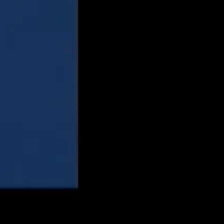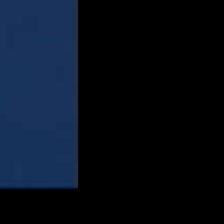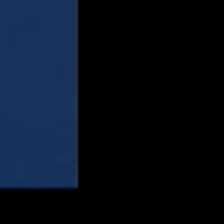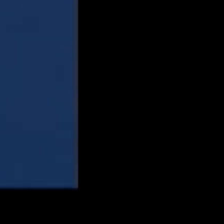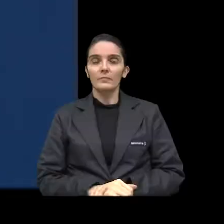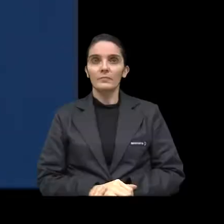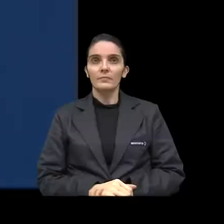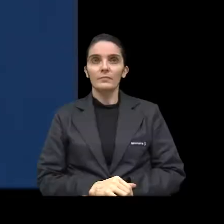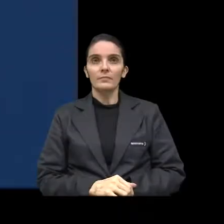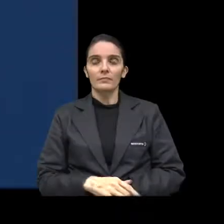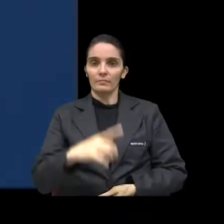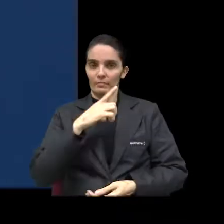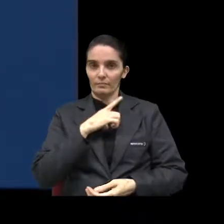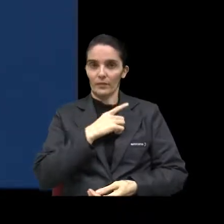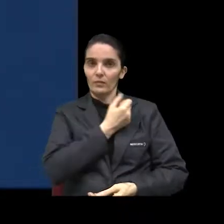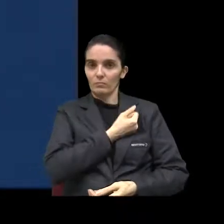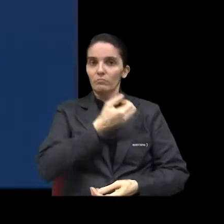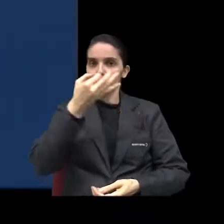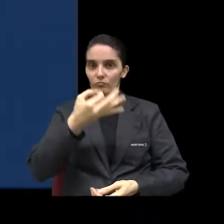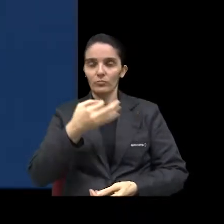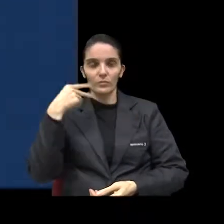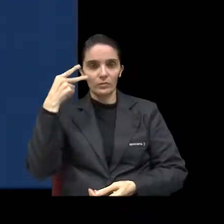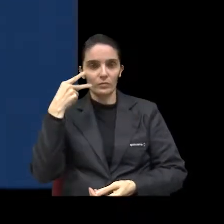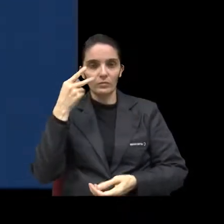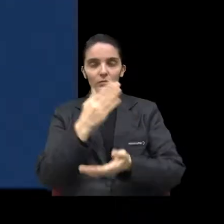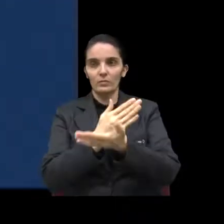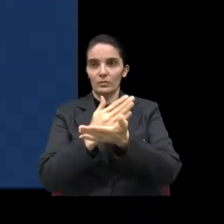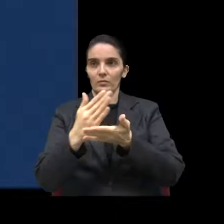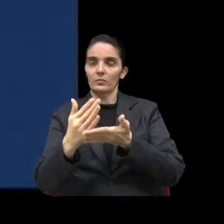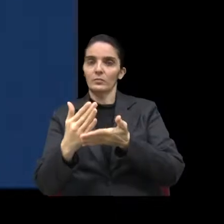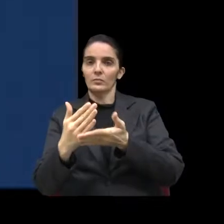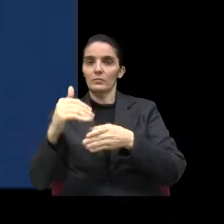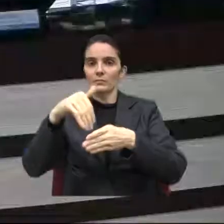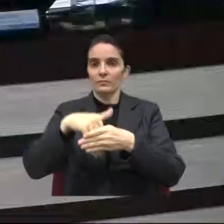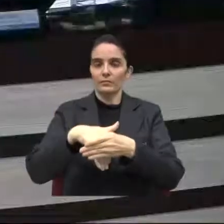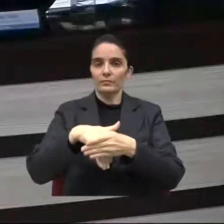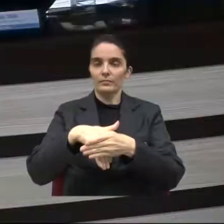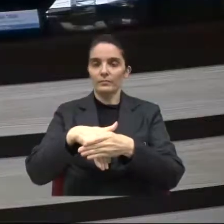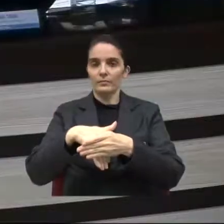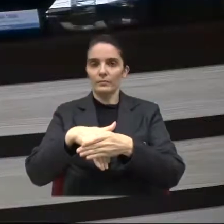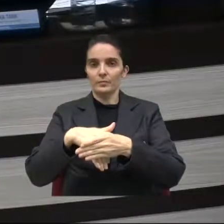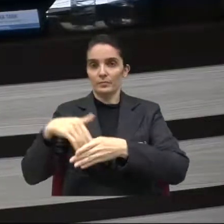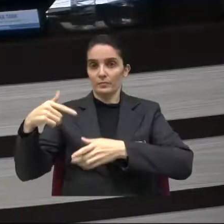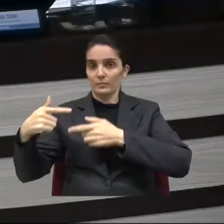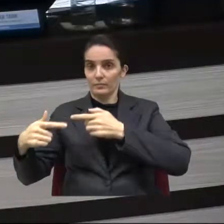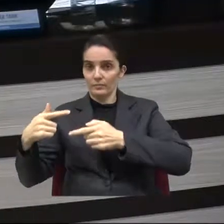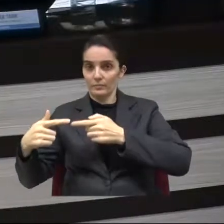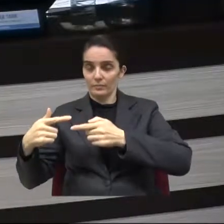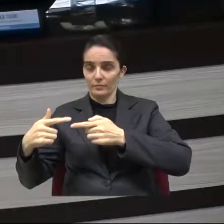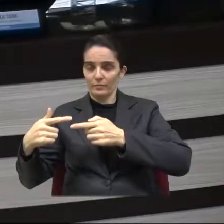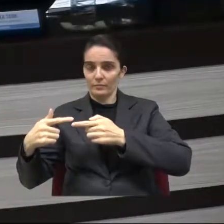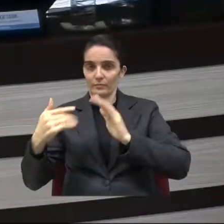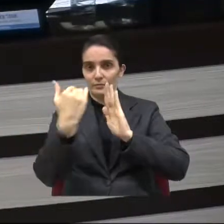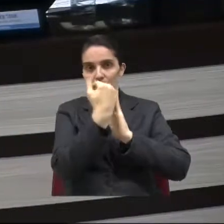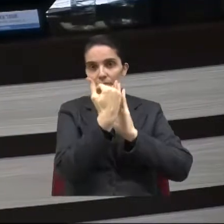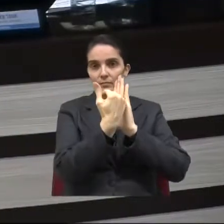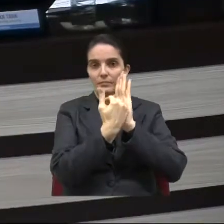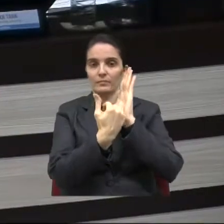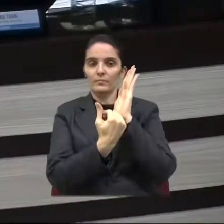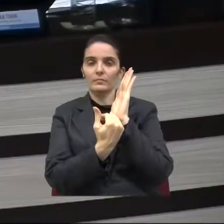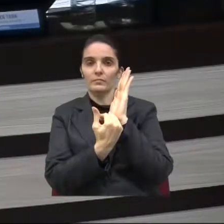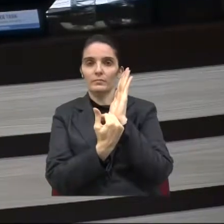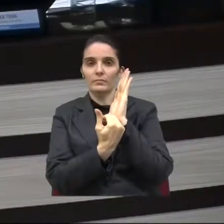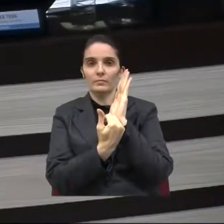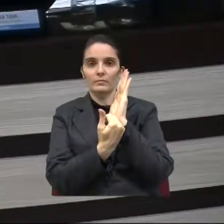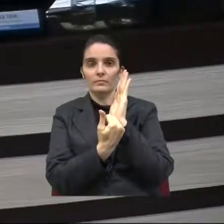Havendo o número regimental, esta presidência dá por iniciada a votação, a discussão e votação da matéria da ordem do